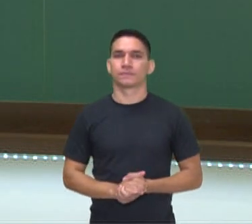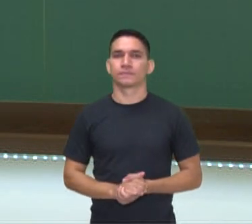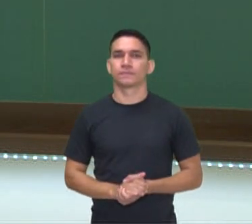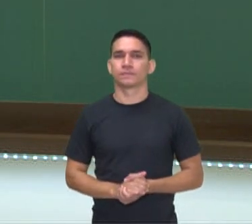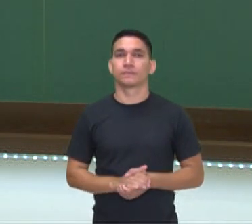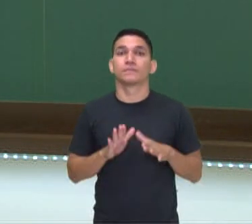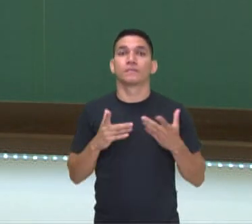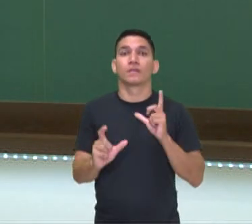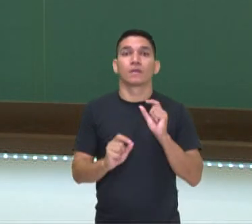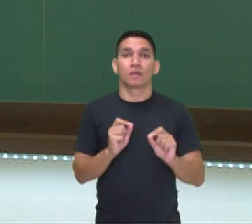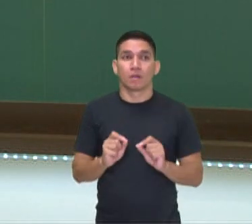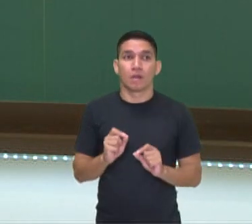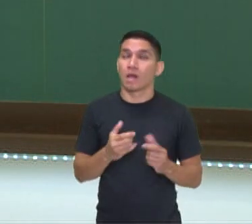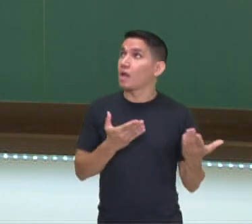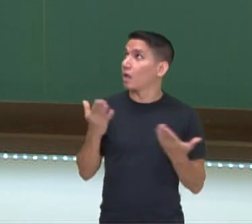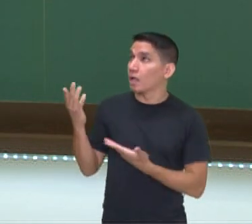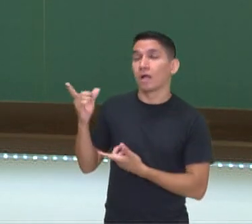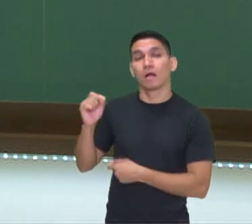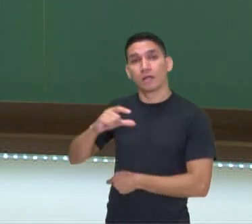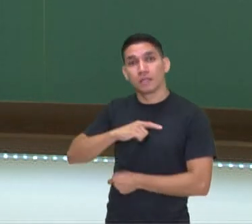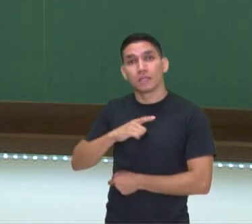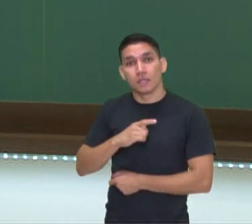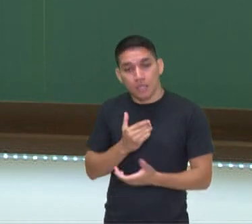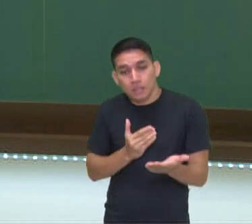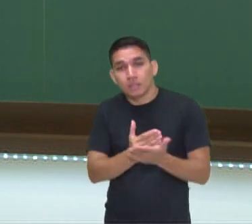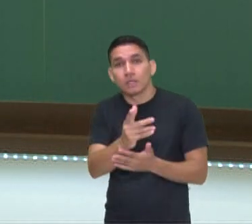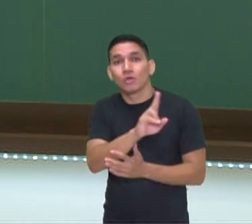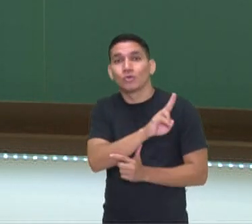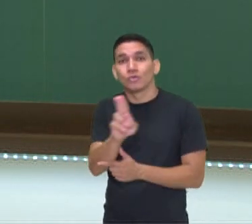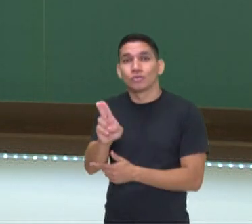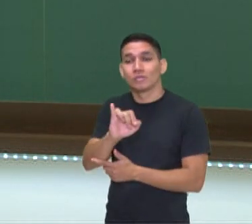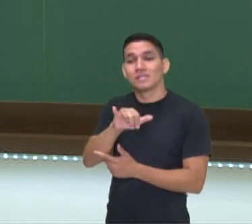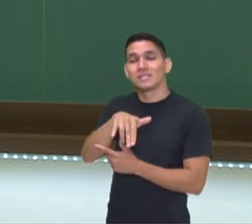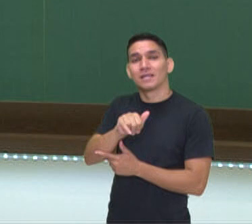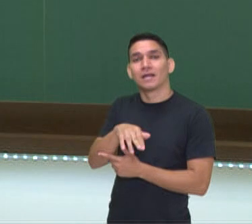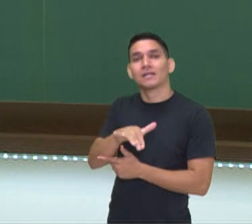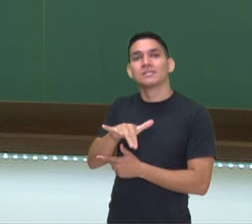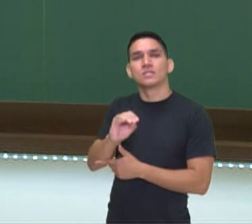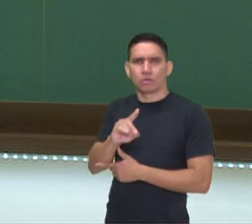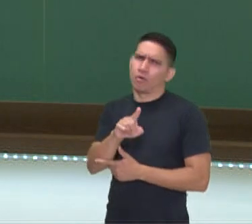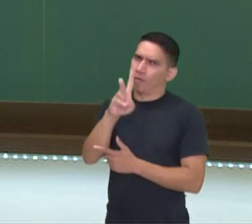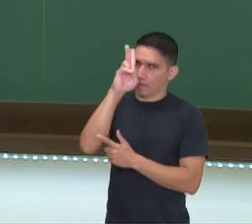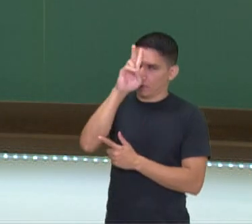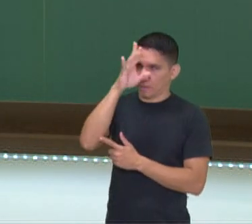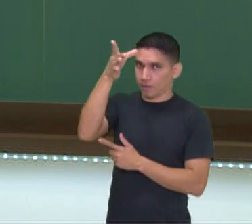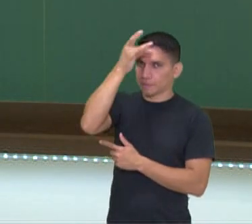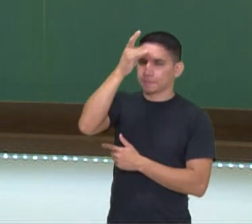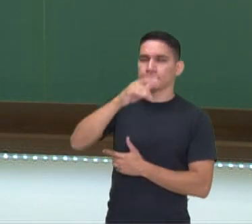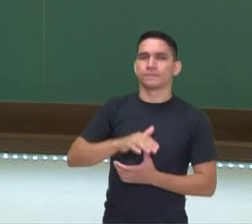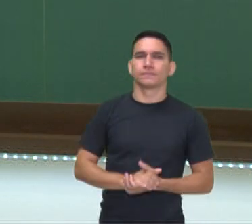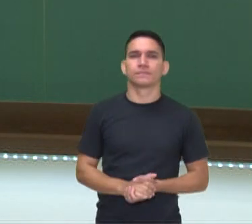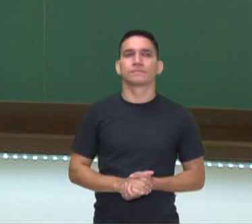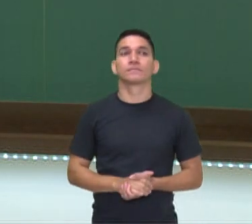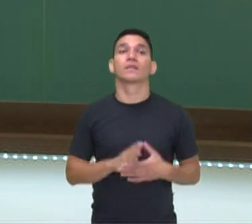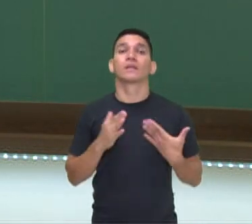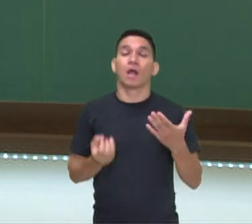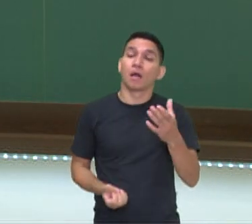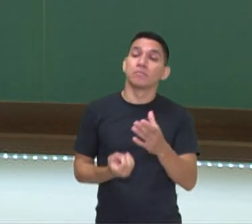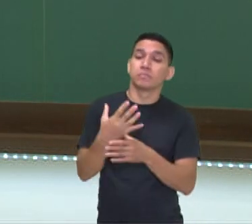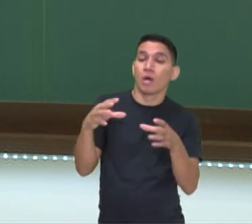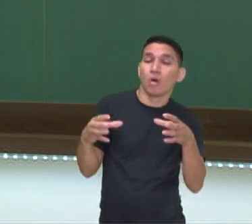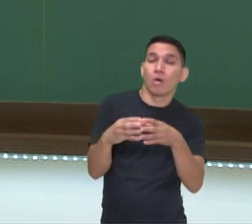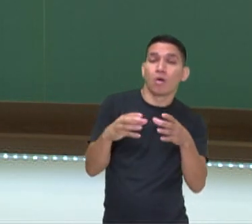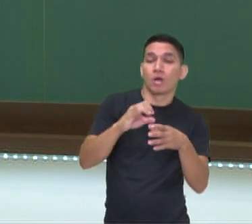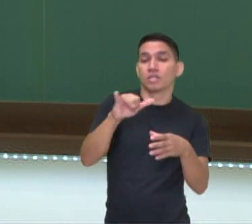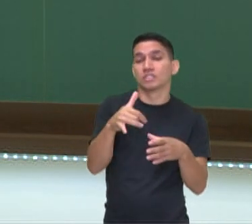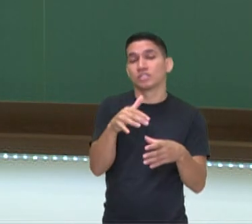fiéis. Então, aqui começou com um tal cara chamado Inácio de Loyola, vocês vão lembrar disso aí lá no Brasil. Então, aqui você tem a companhia